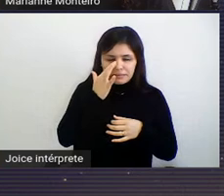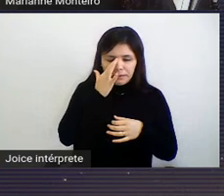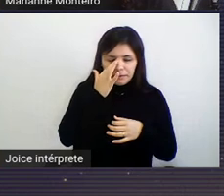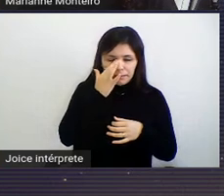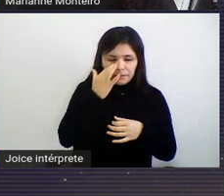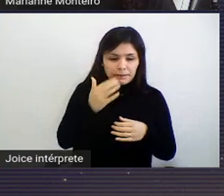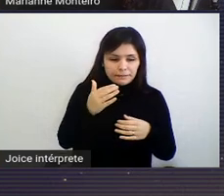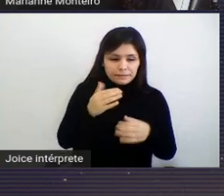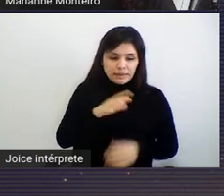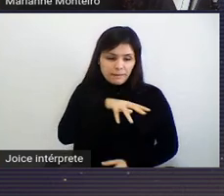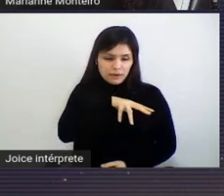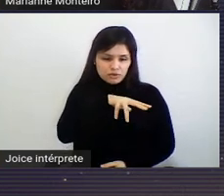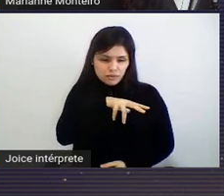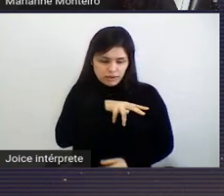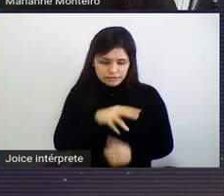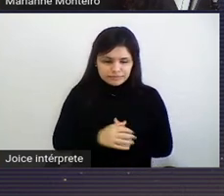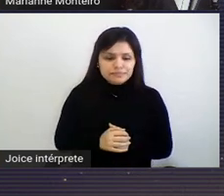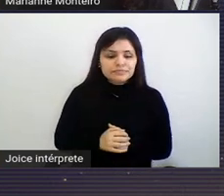usuário final.